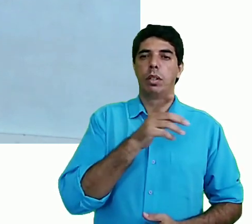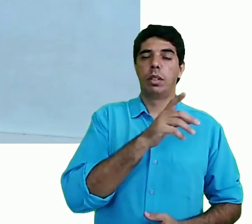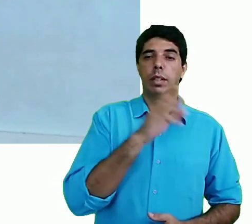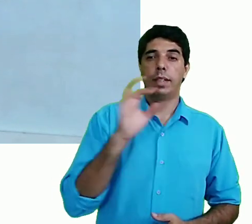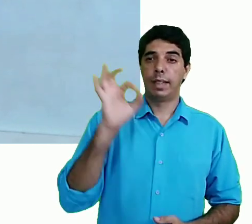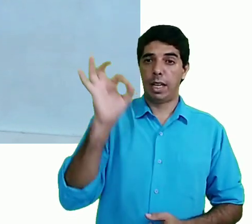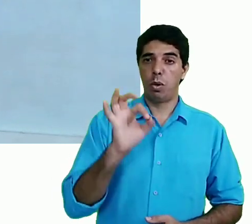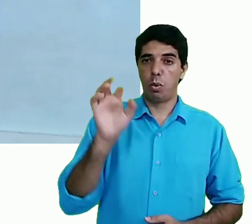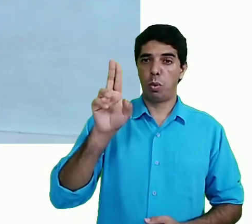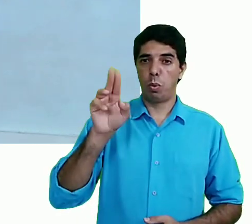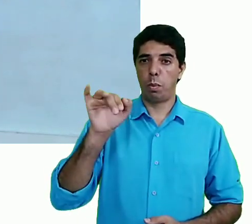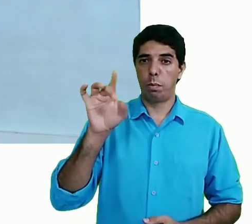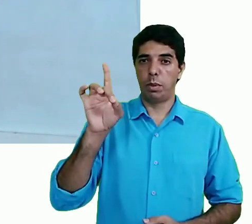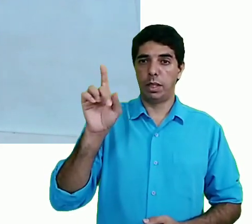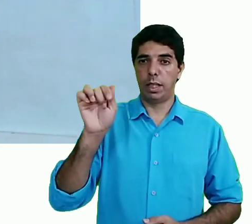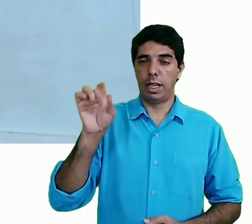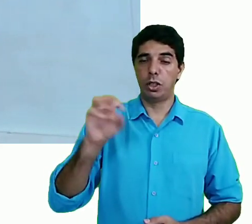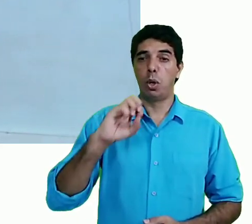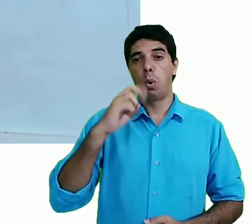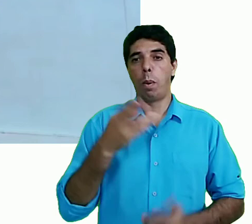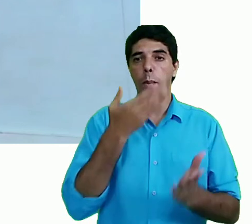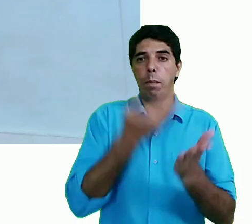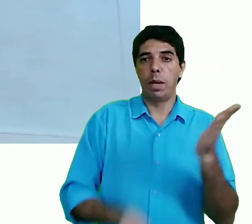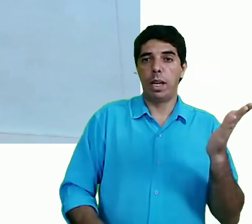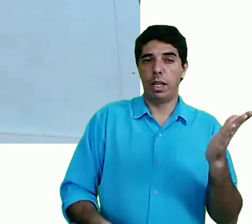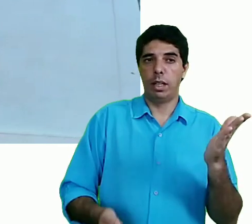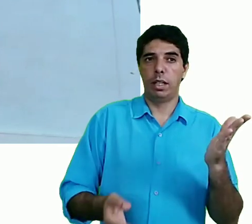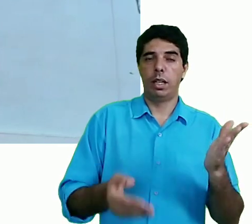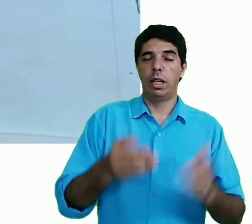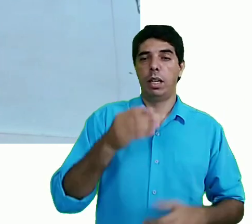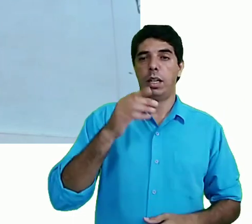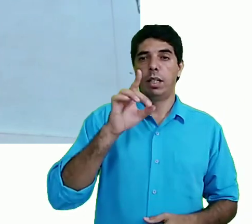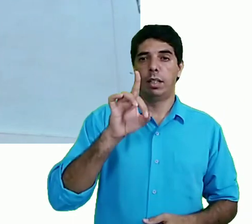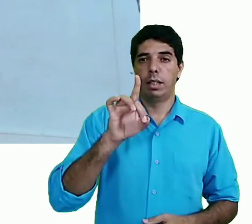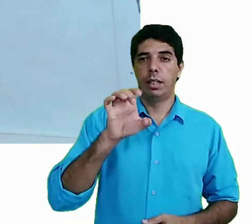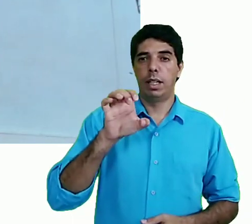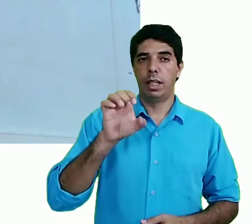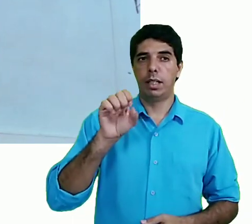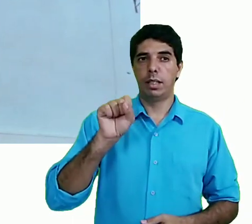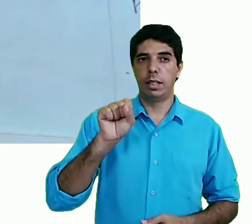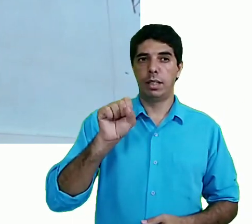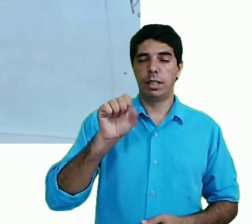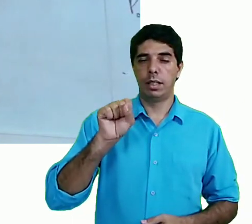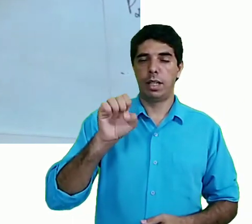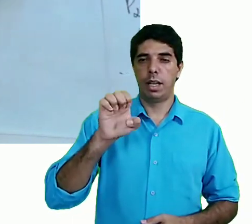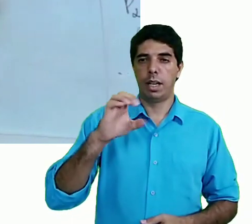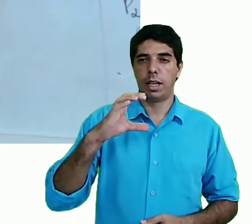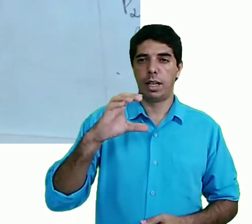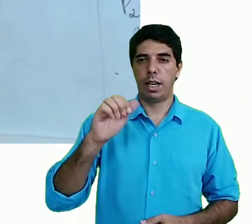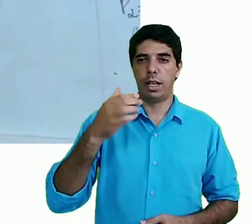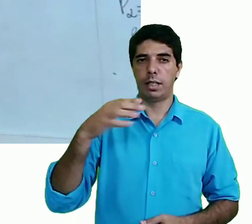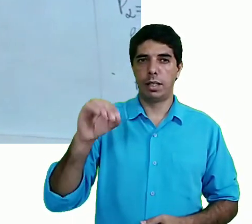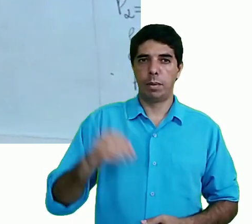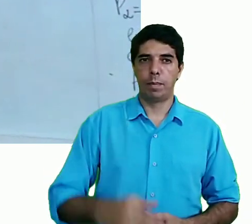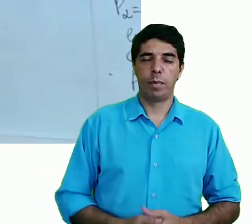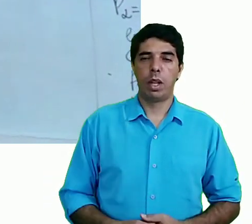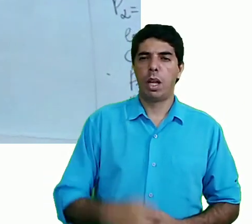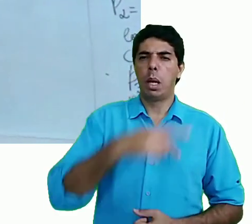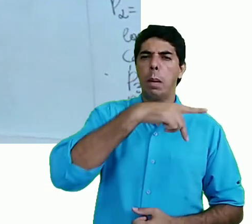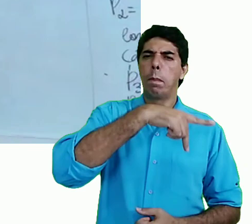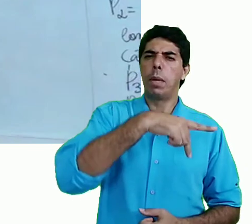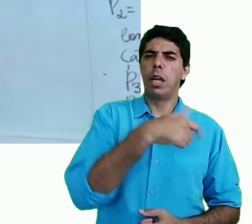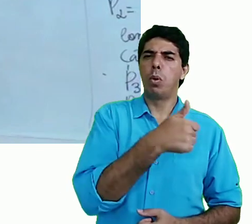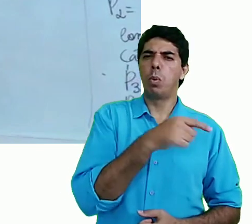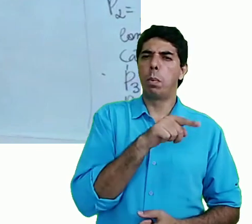a seguinte forma: P1 menos P2 dividido por P3 e multiplicado por 100. O